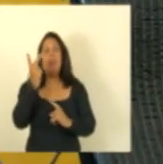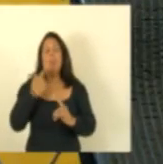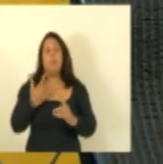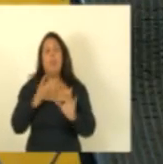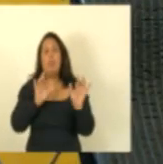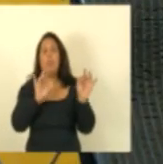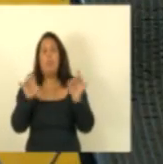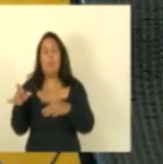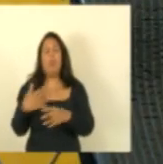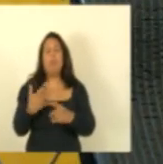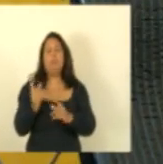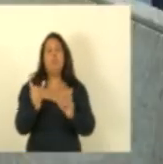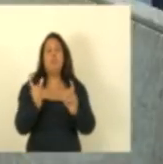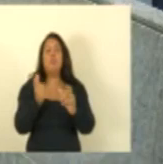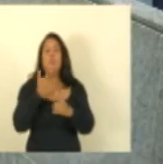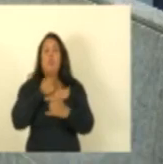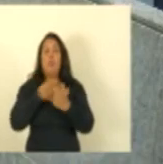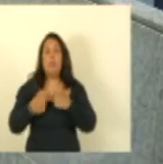de rubis.